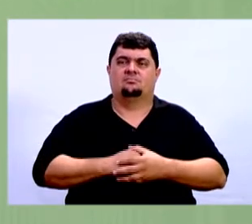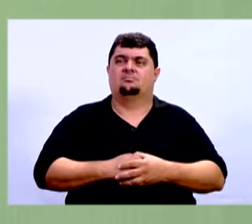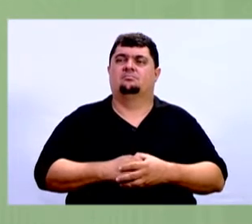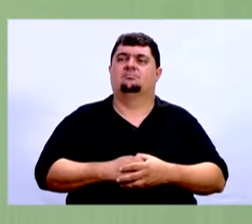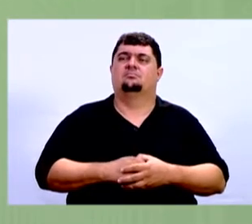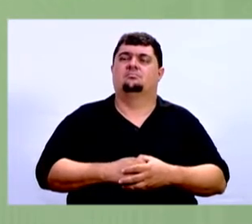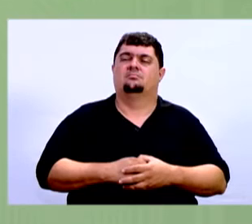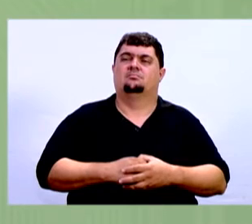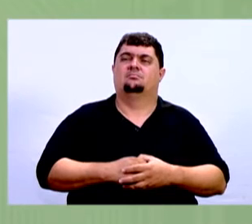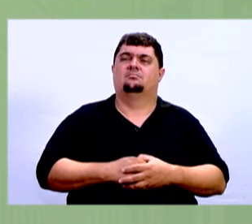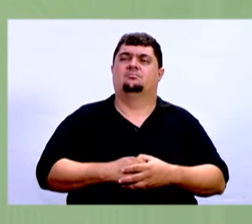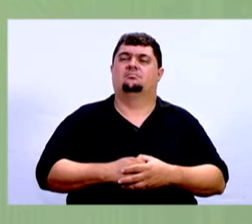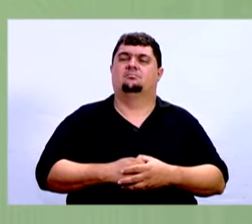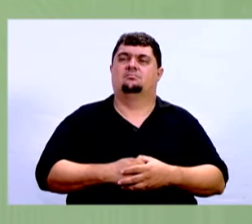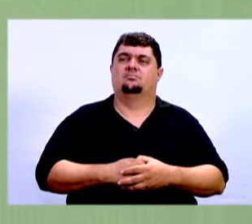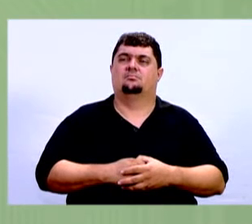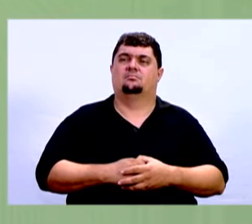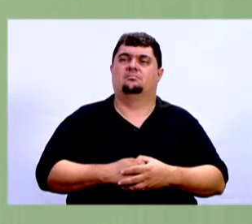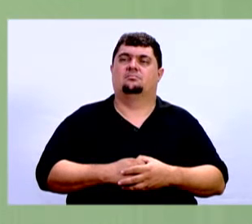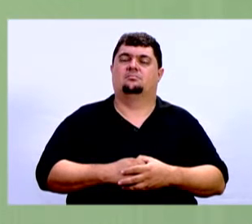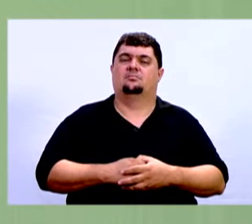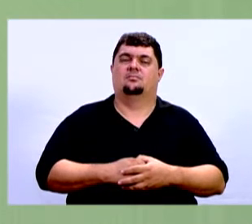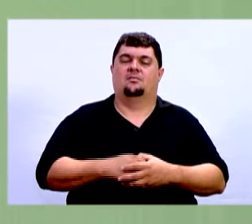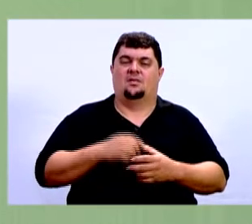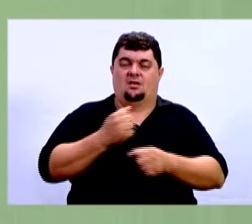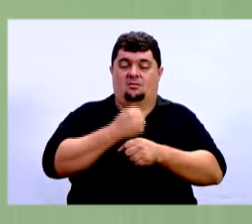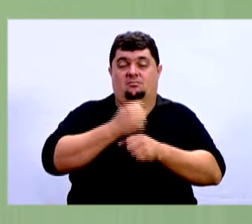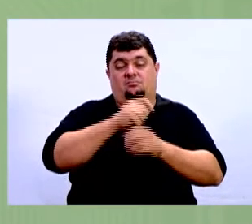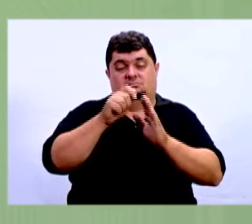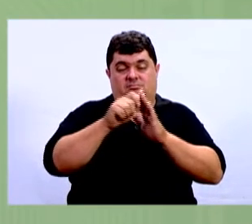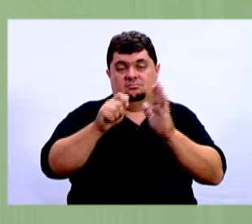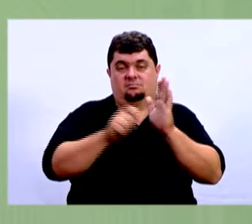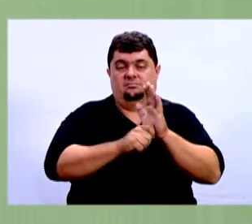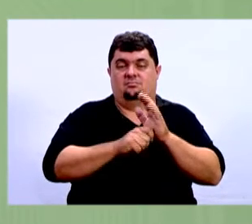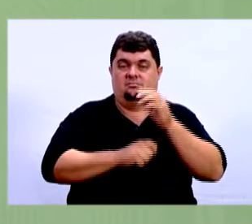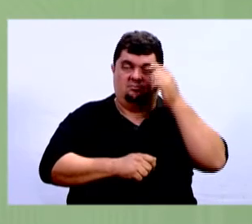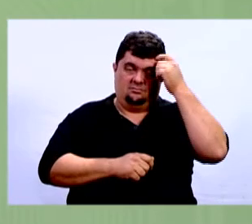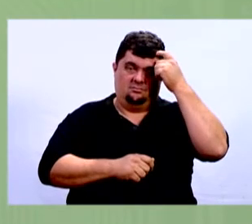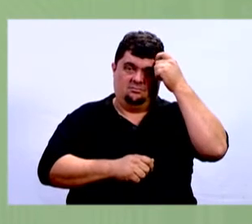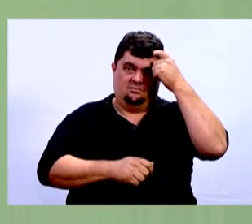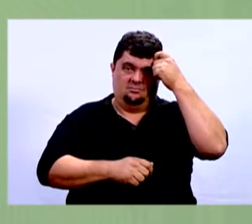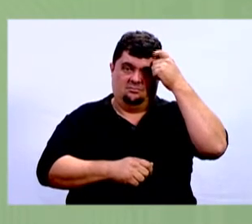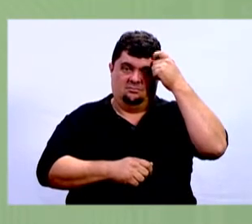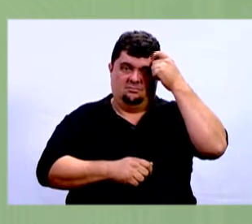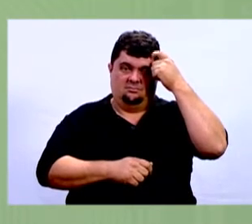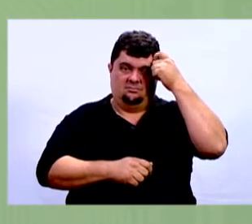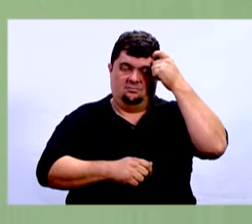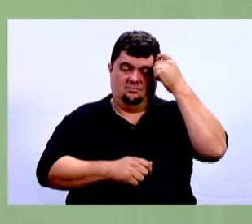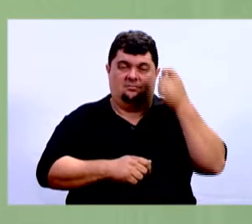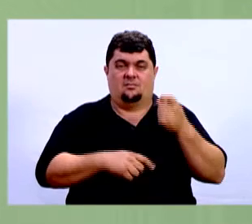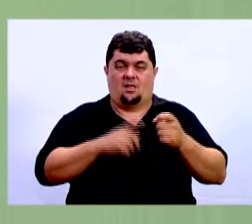vida e tudo mais, né, na construção de um artigo científico. Tá bom? Então, a análise de discurso normalmente é